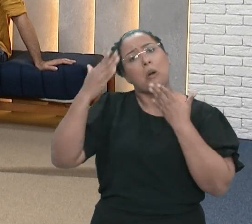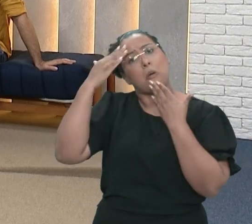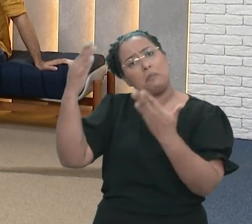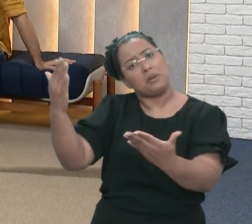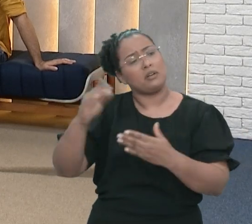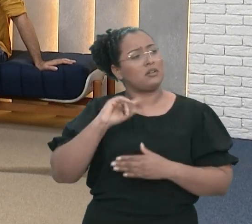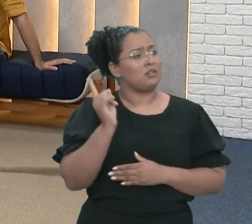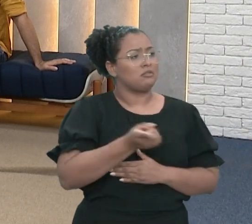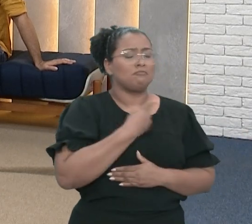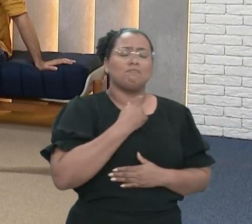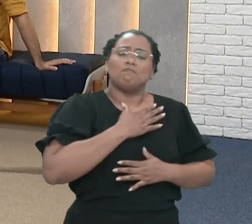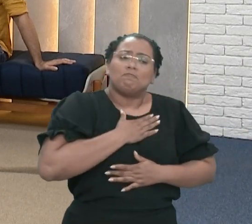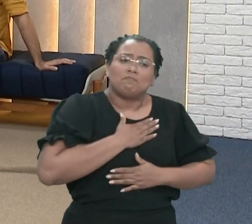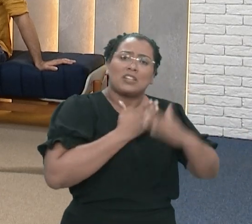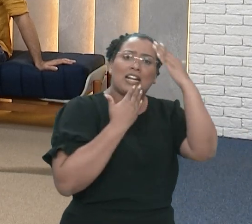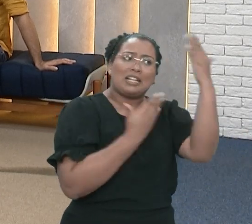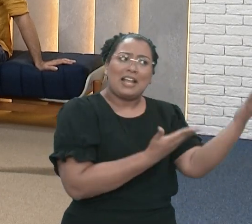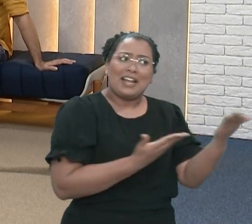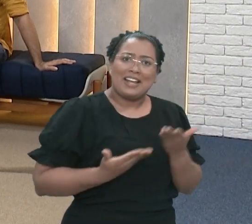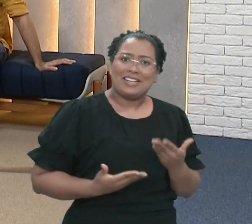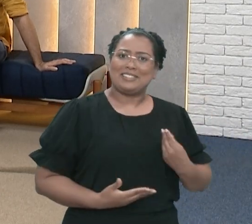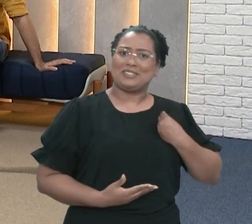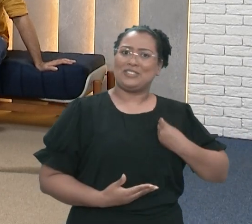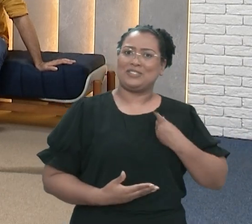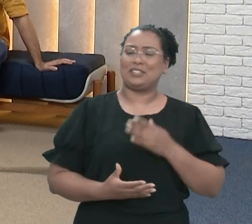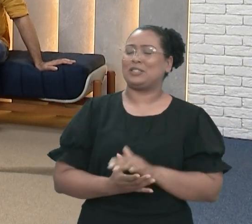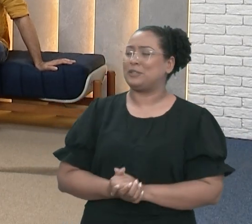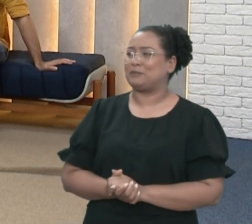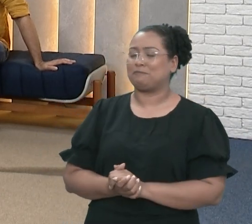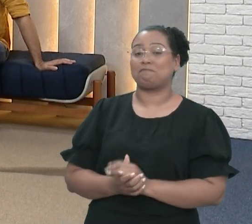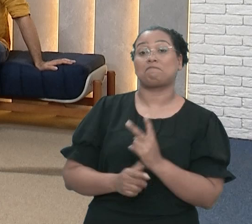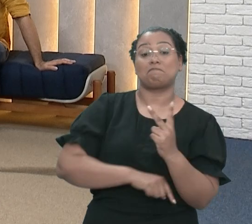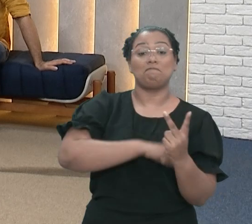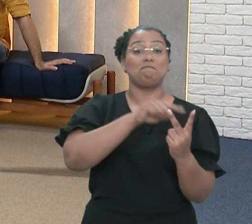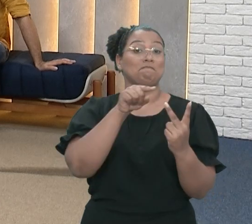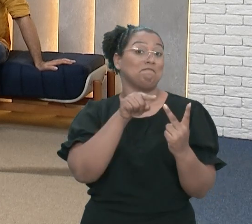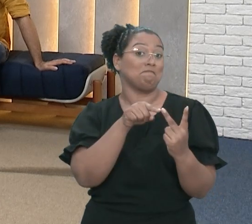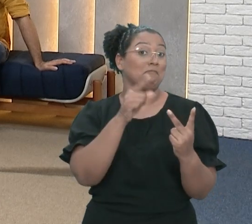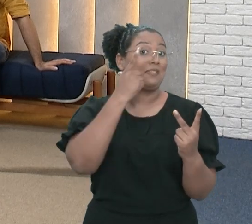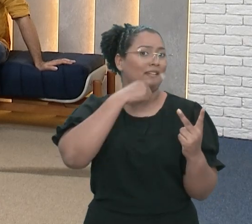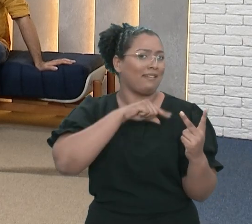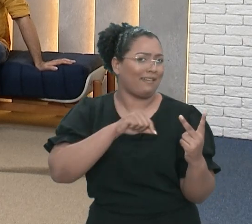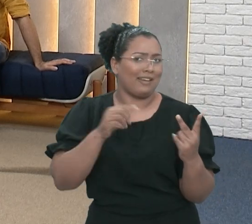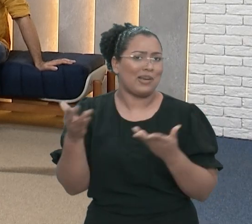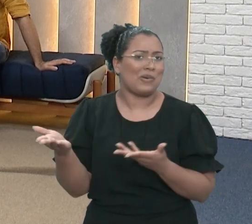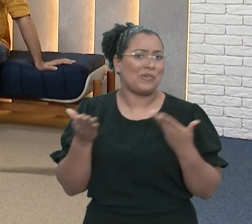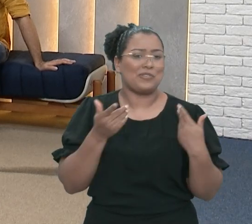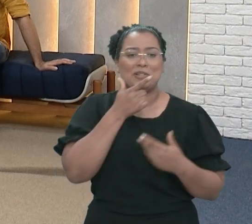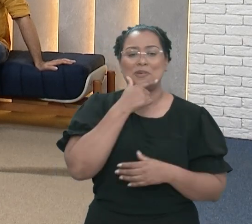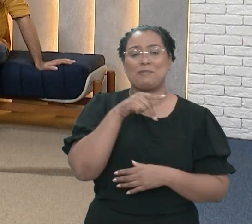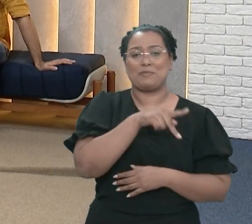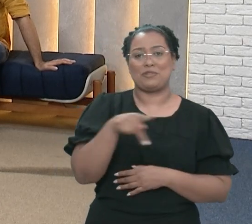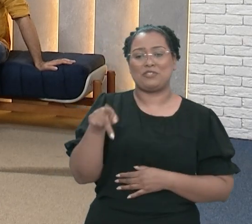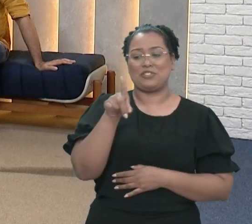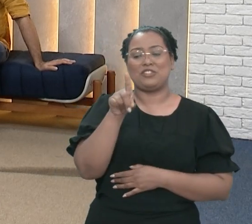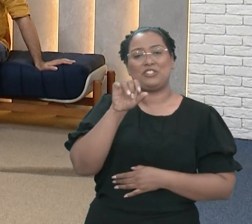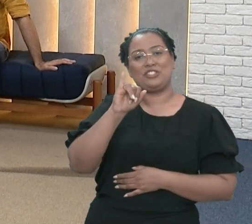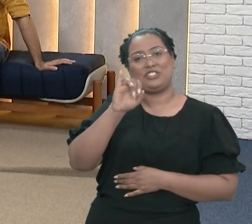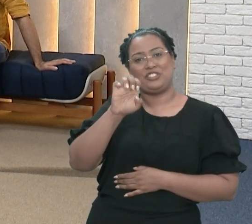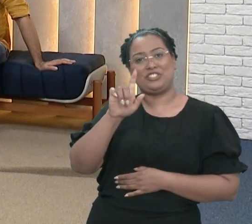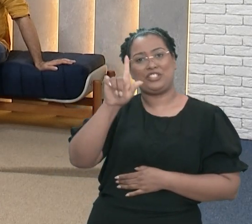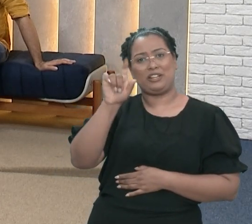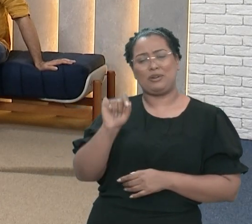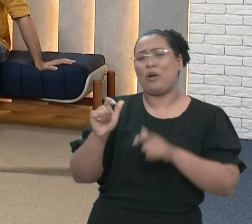que agradece pela presença. E com a gente aqui também, hoje, para conversar nesse nosso bate-papo, o professor Diego Colunhati,